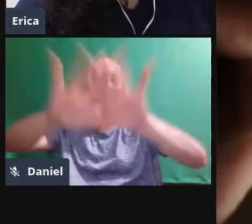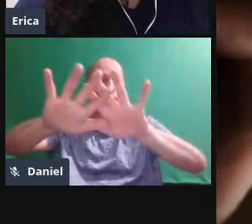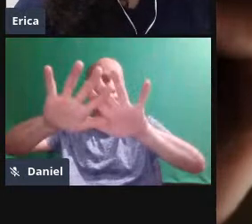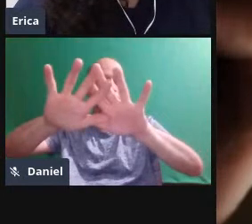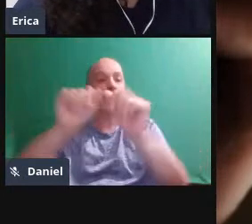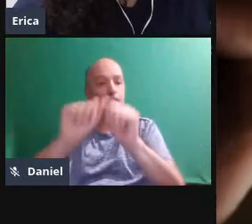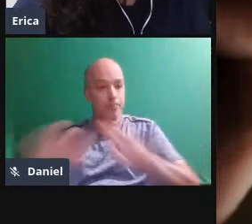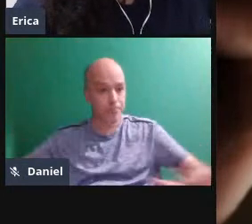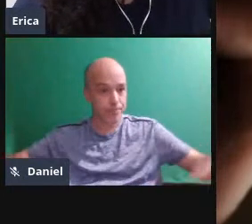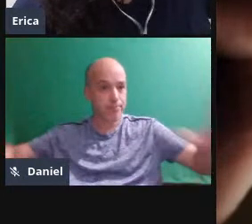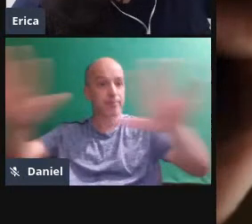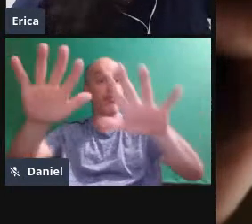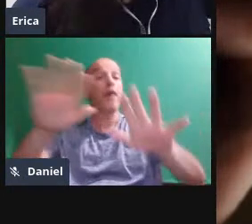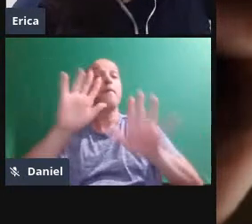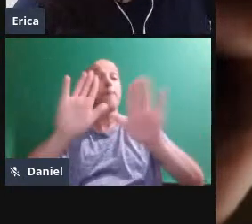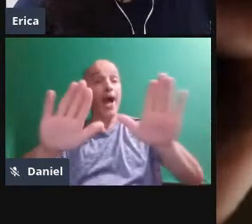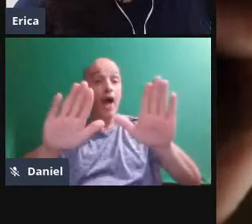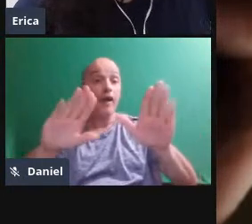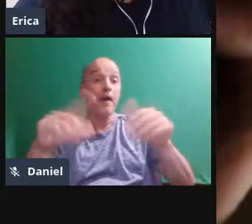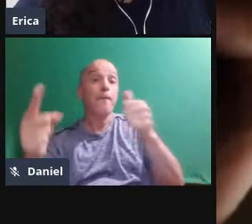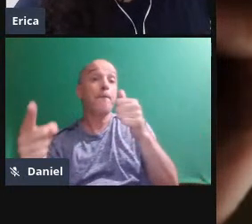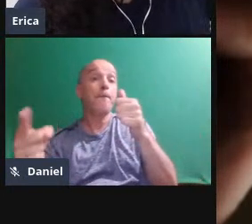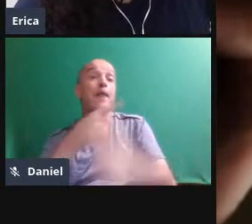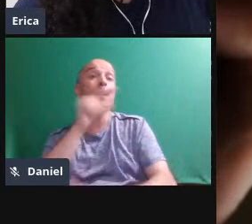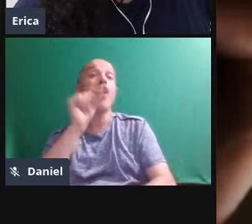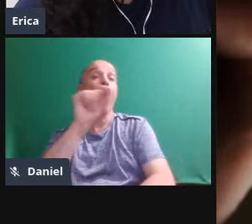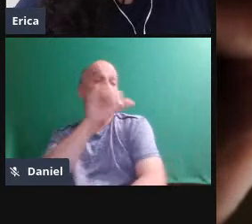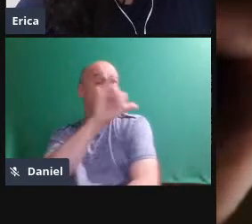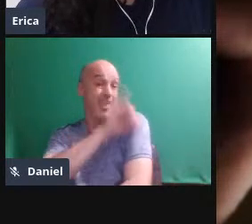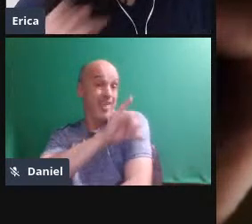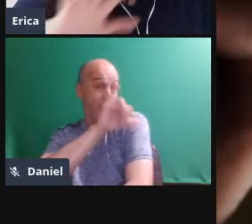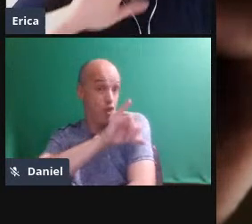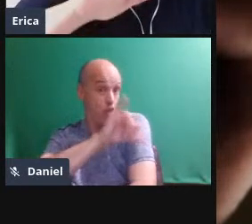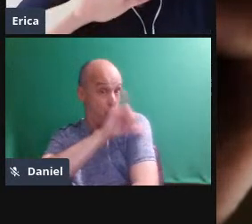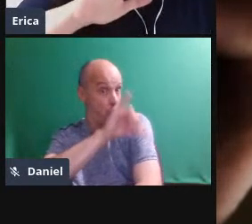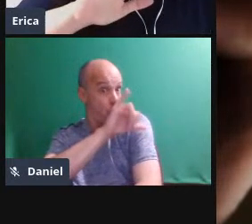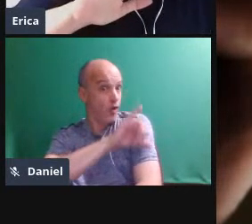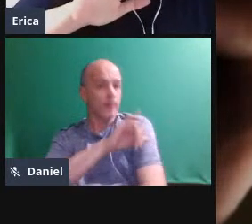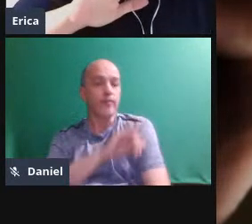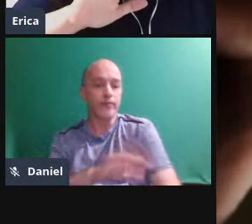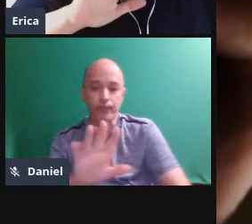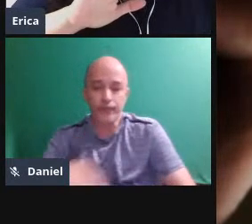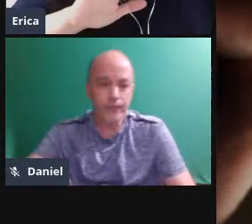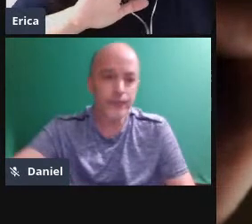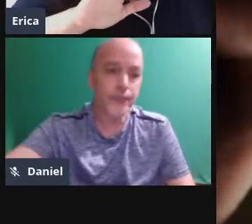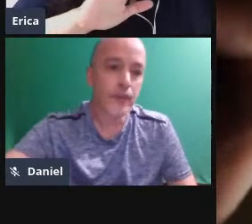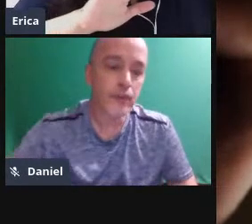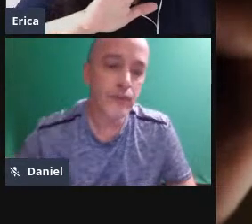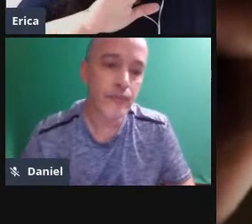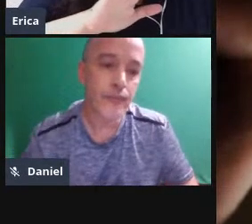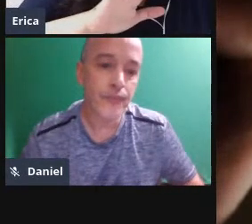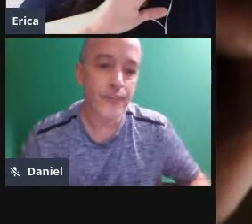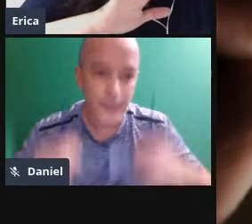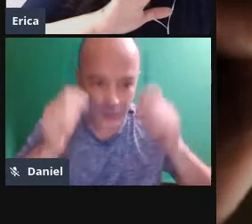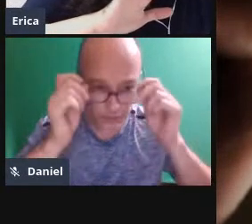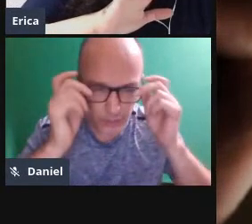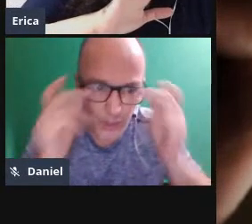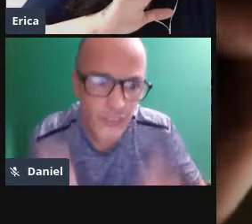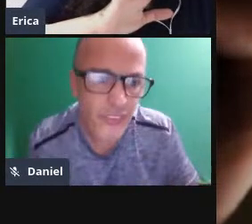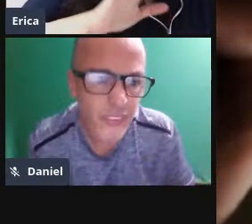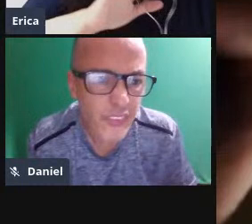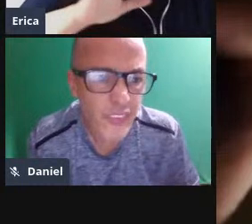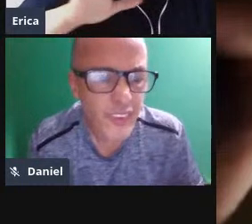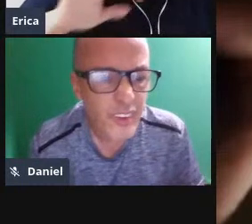que se comemora. É o Dia Nacional dos Surdos no Brasil. Minha bateria.